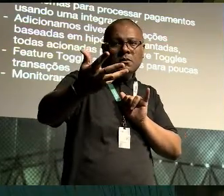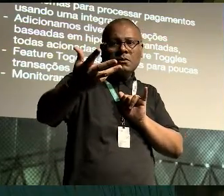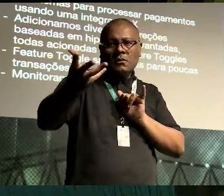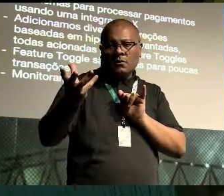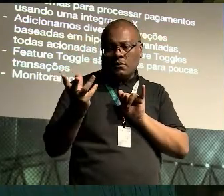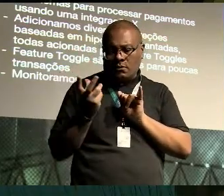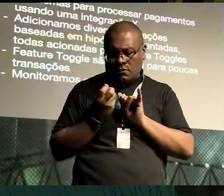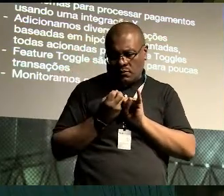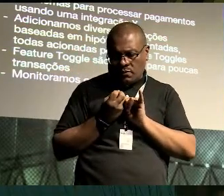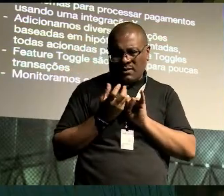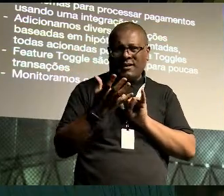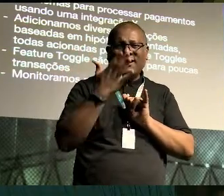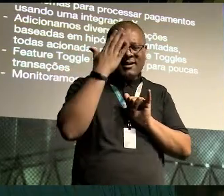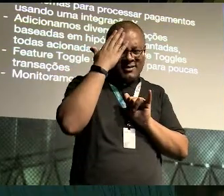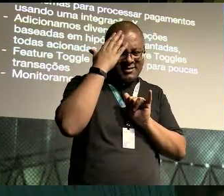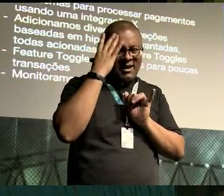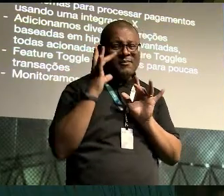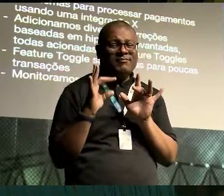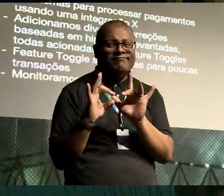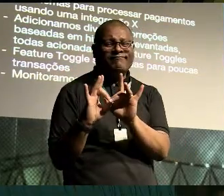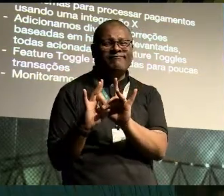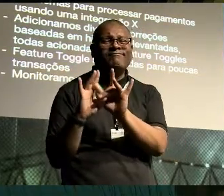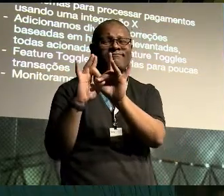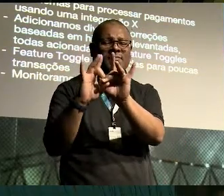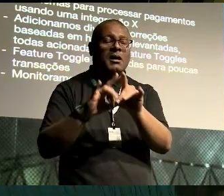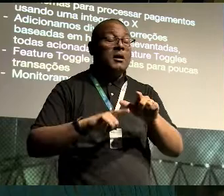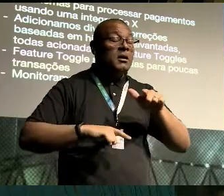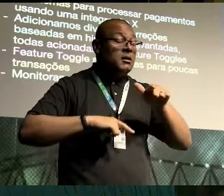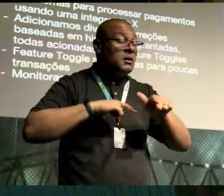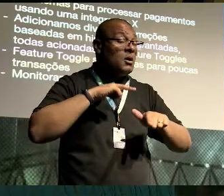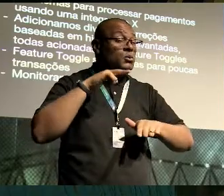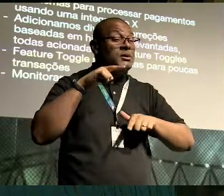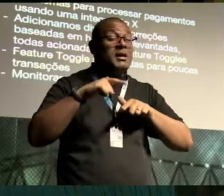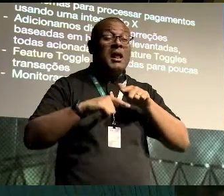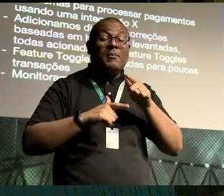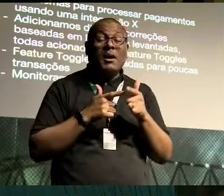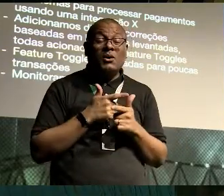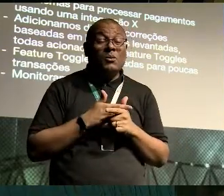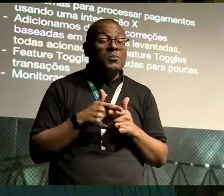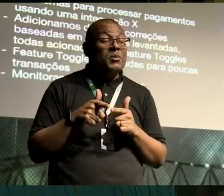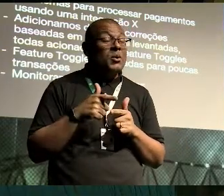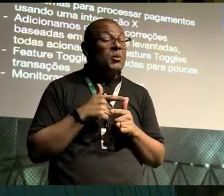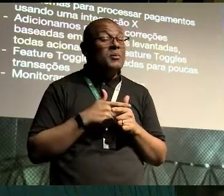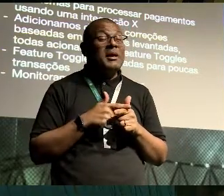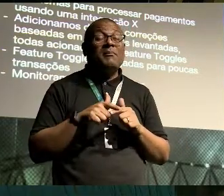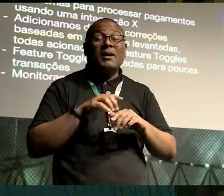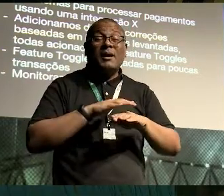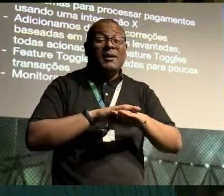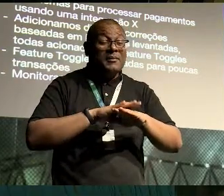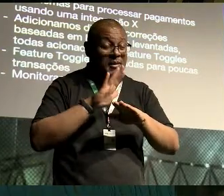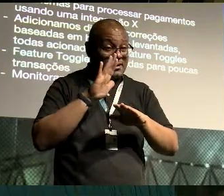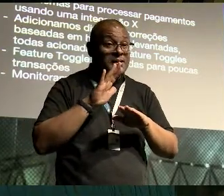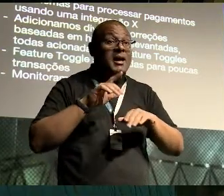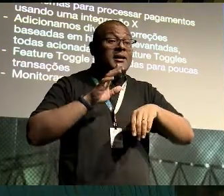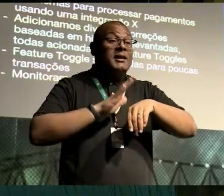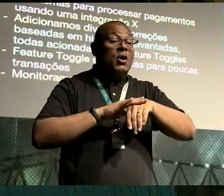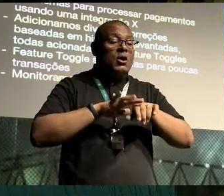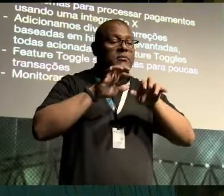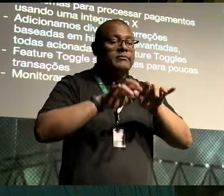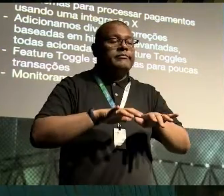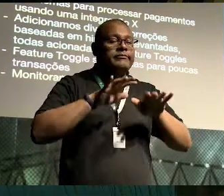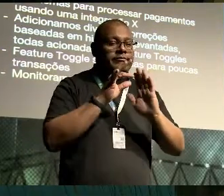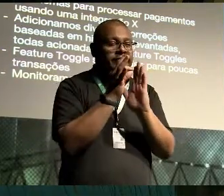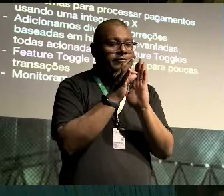quem trabalha com desenvolvimento sabe que integração geralmente é a parte onde que dói mais pro desenvolvimento, né? Porque por mais que